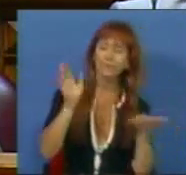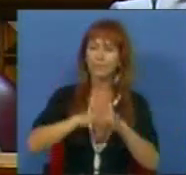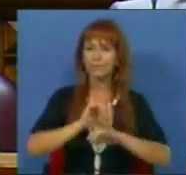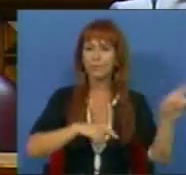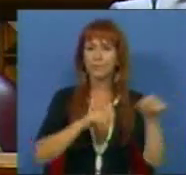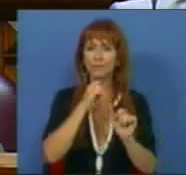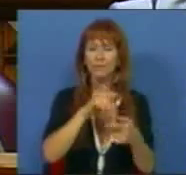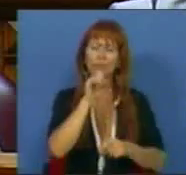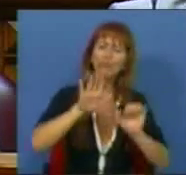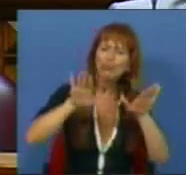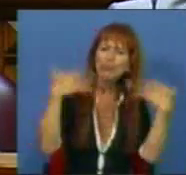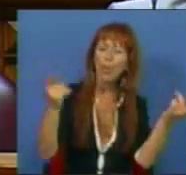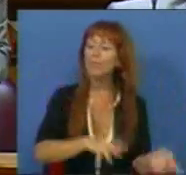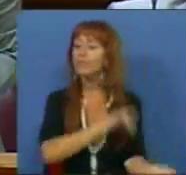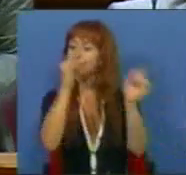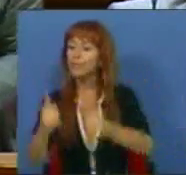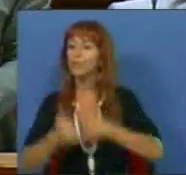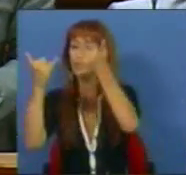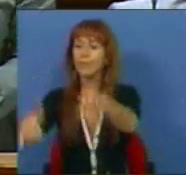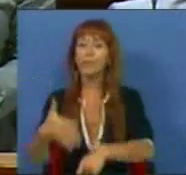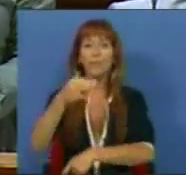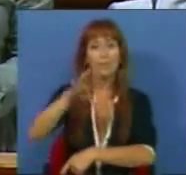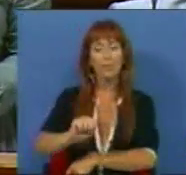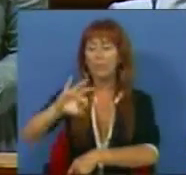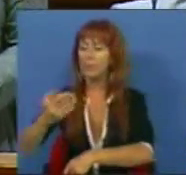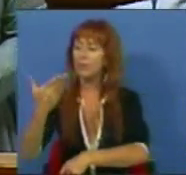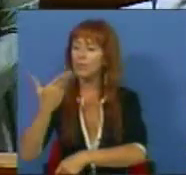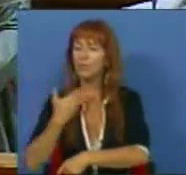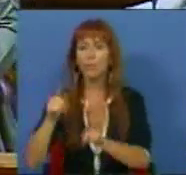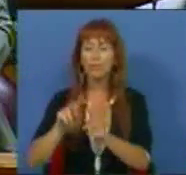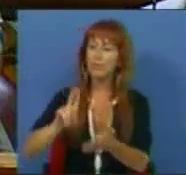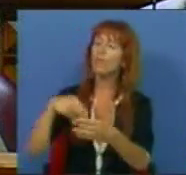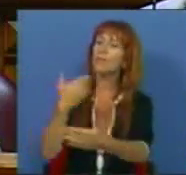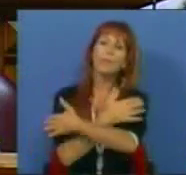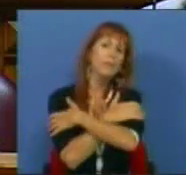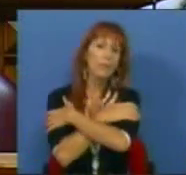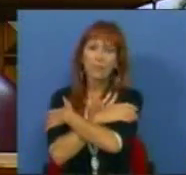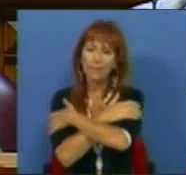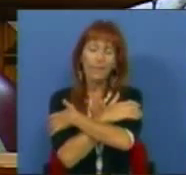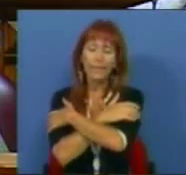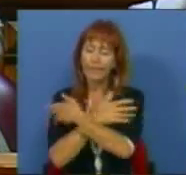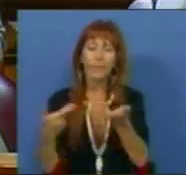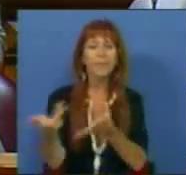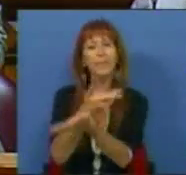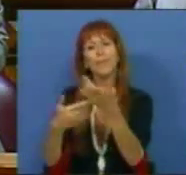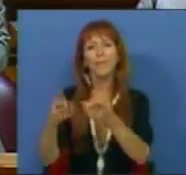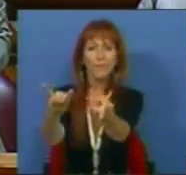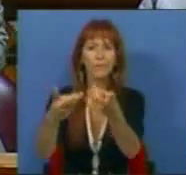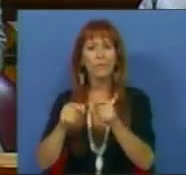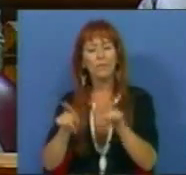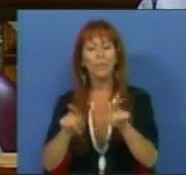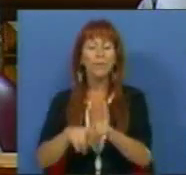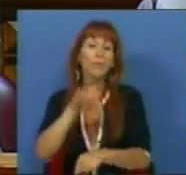esquerda possibilista e na hora seguinte PS e PSD caem nos braços um do outro para negociar o orçamento